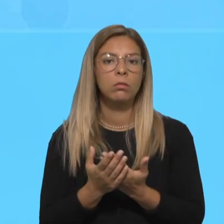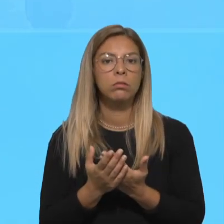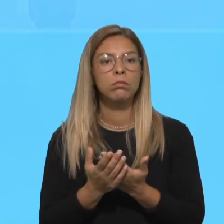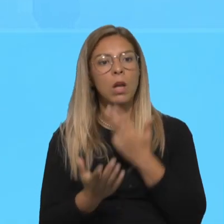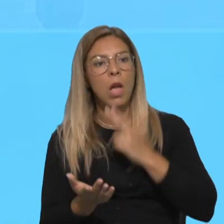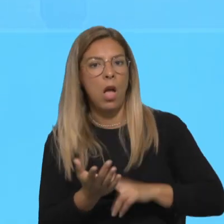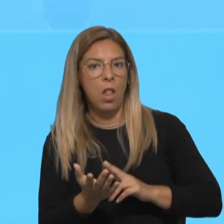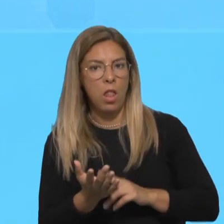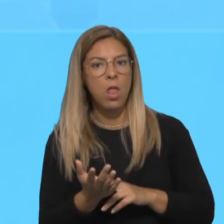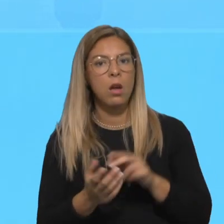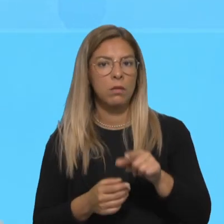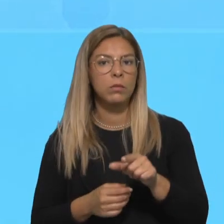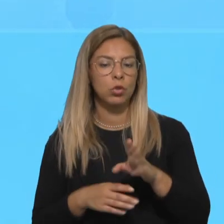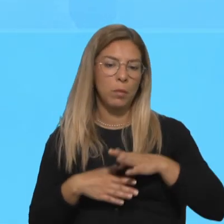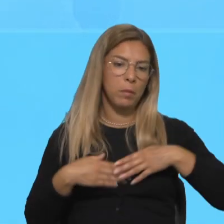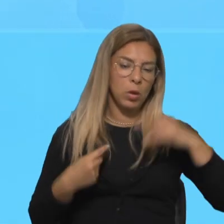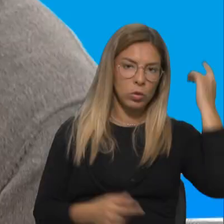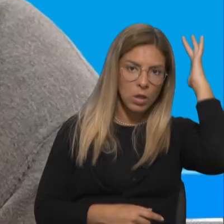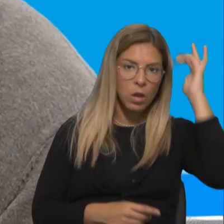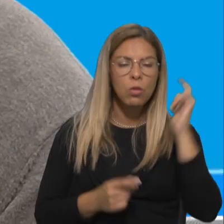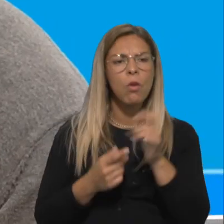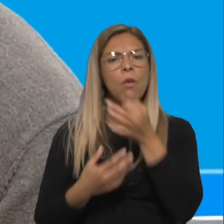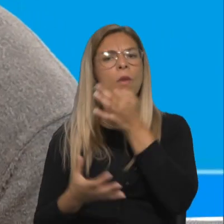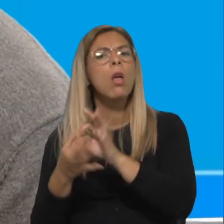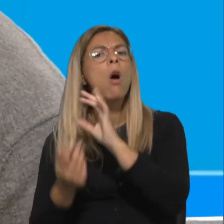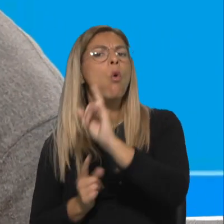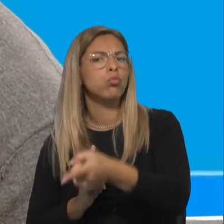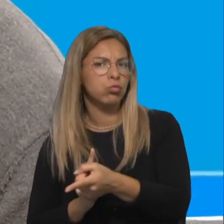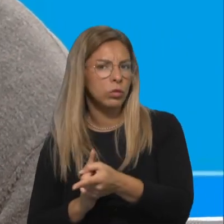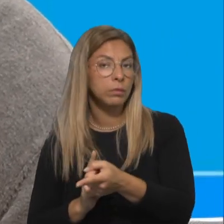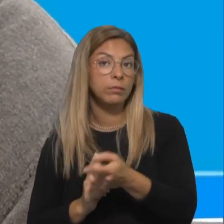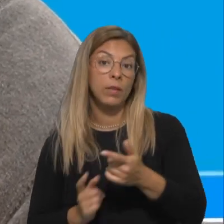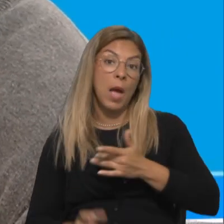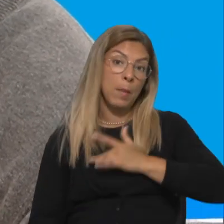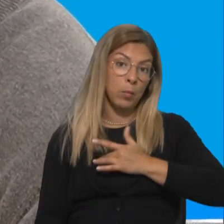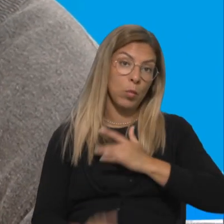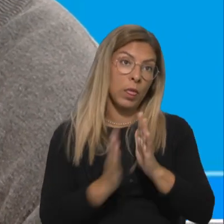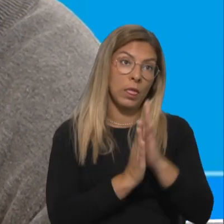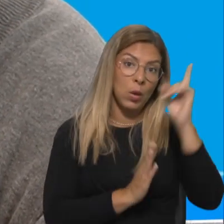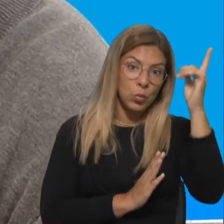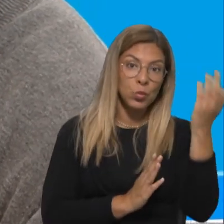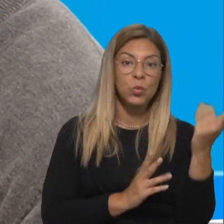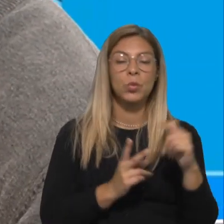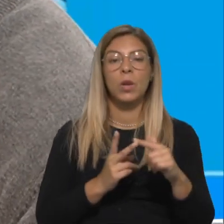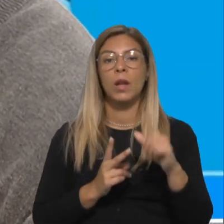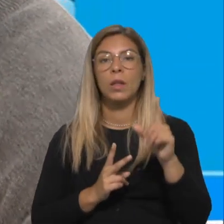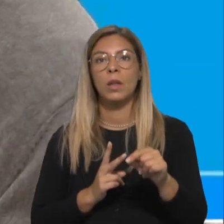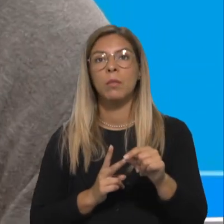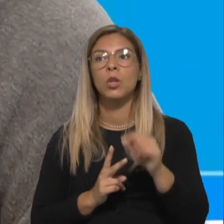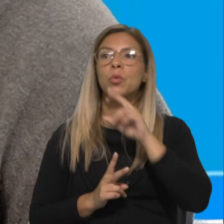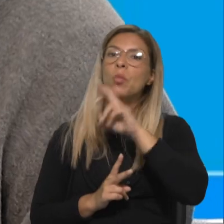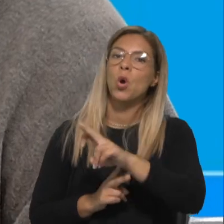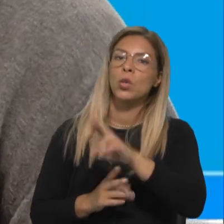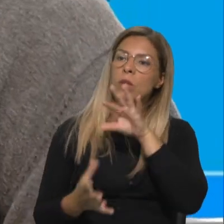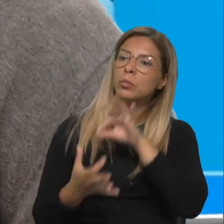realidades, até quando falamos do Espírito Santo, falamos em quê? Falamos no amor de Deus pelo Filho e a resposta do Filho,